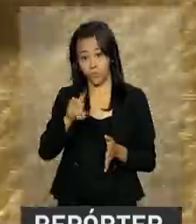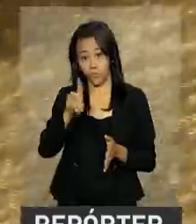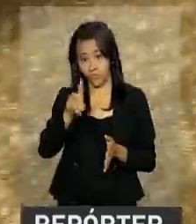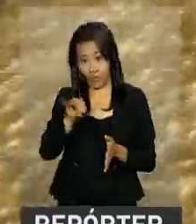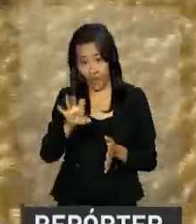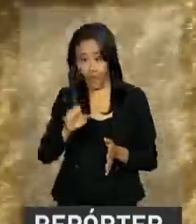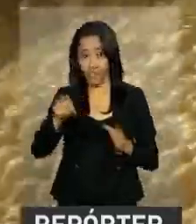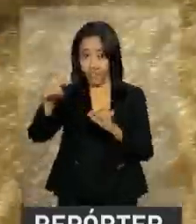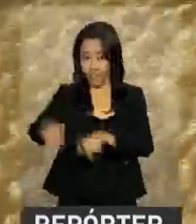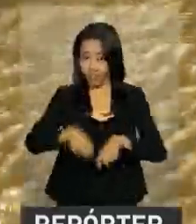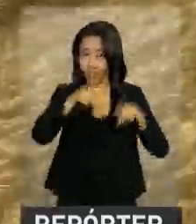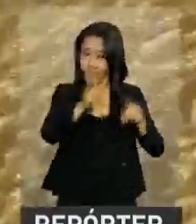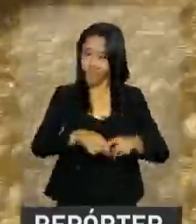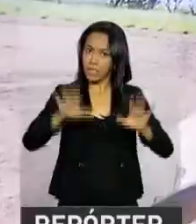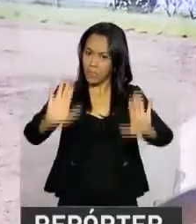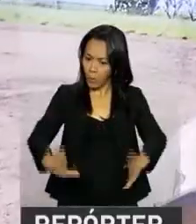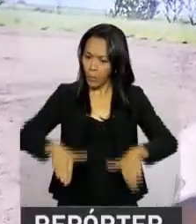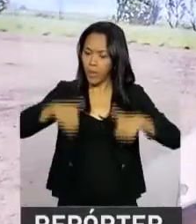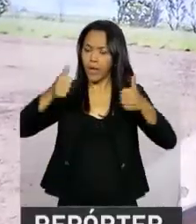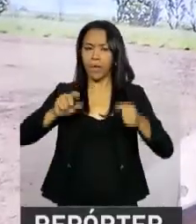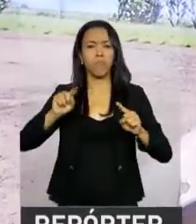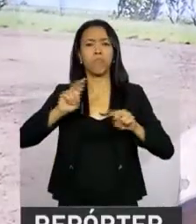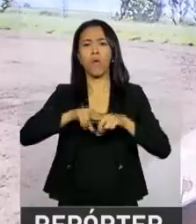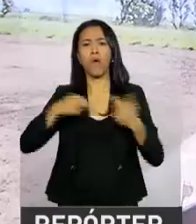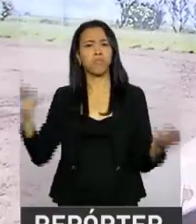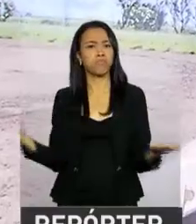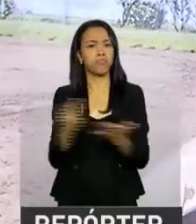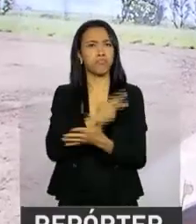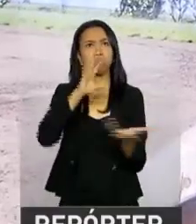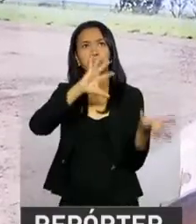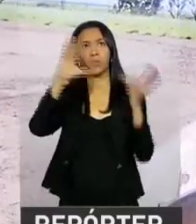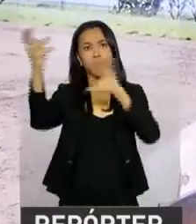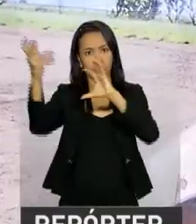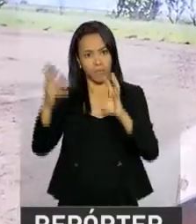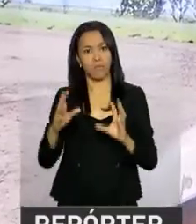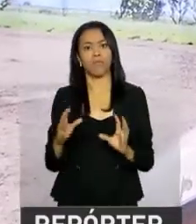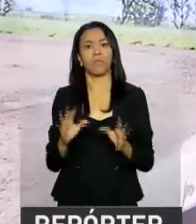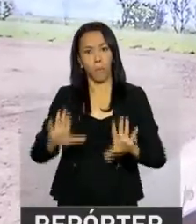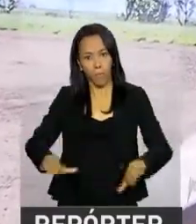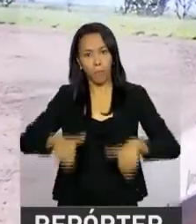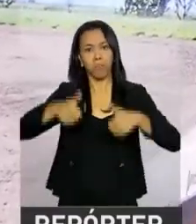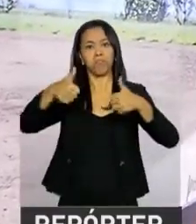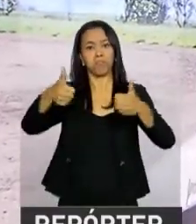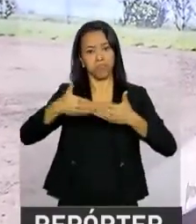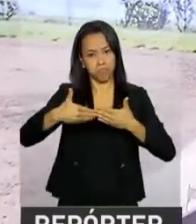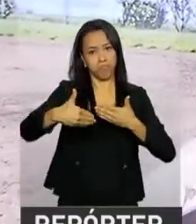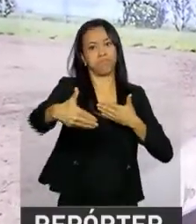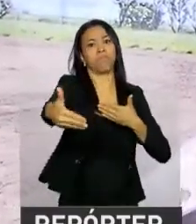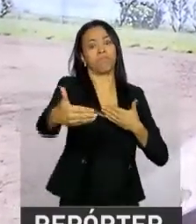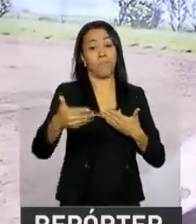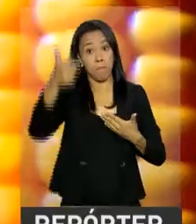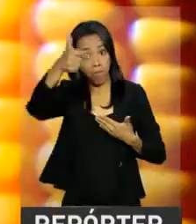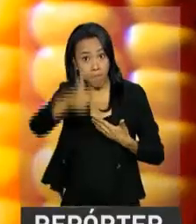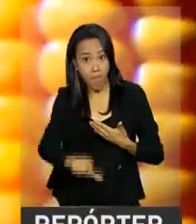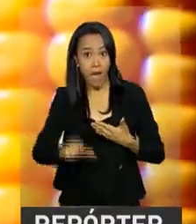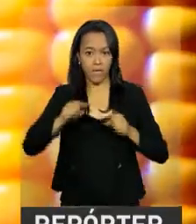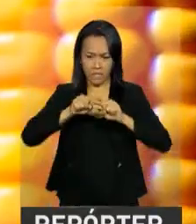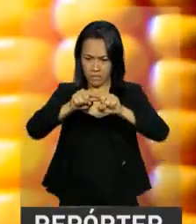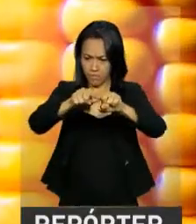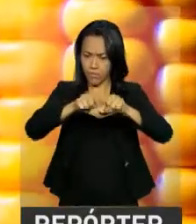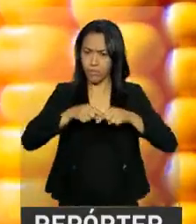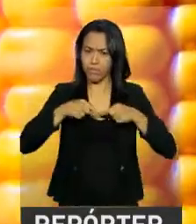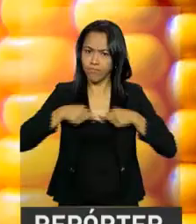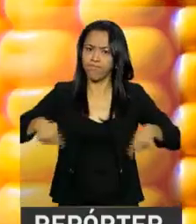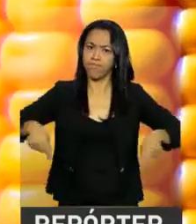recuperam de problemas causados pelo clima. Assim, os produtores vão conseguir colher mais por hectare